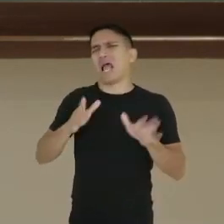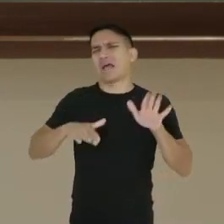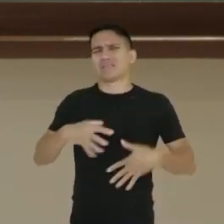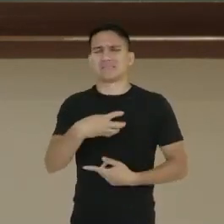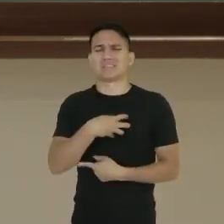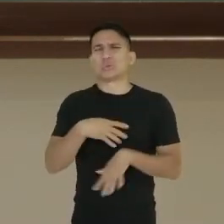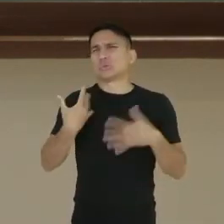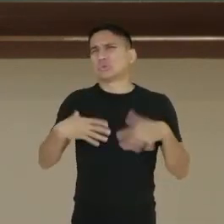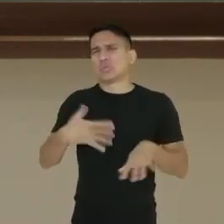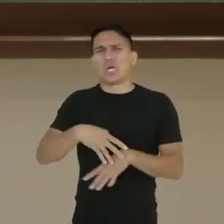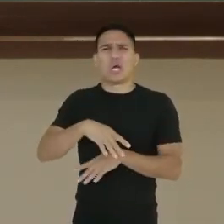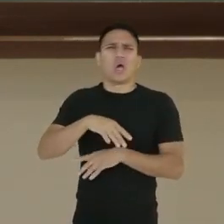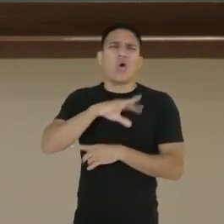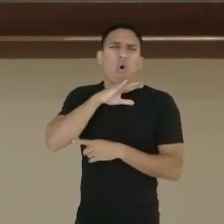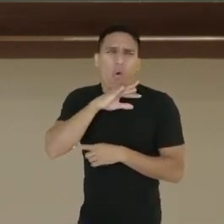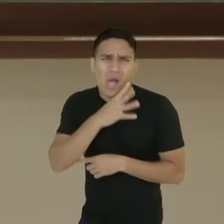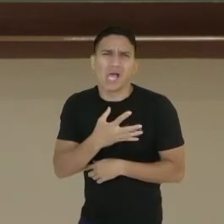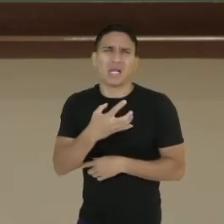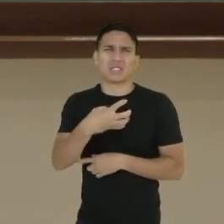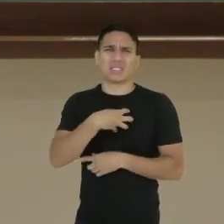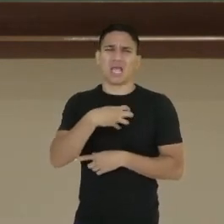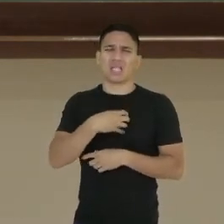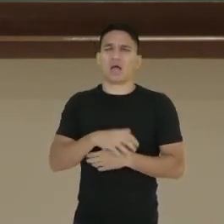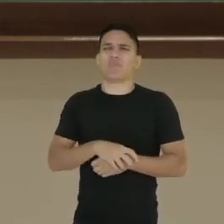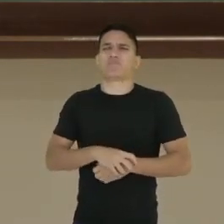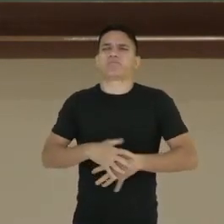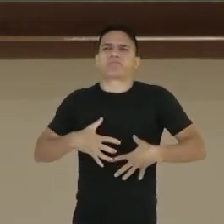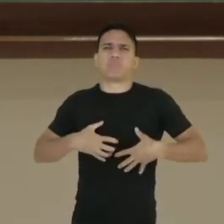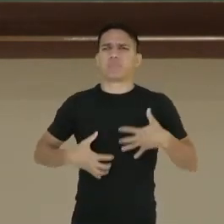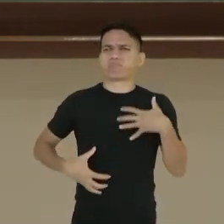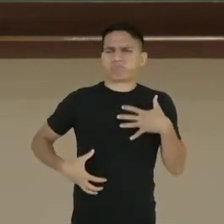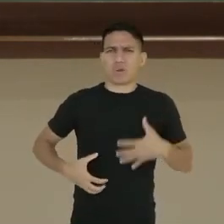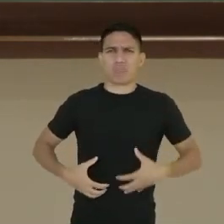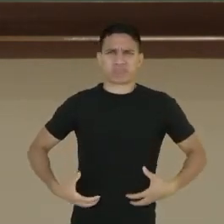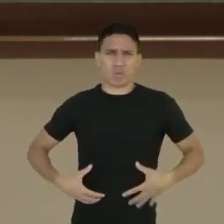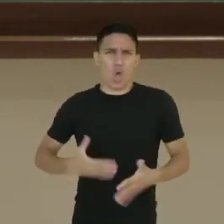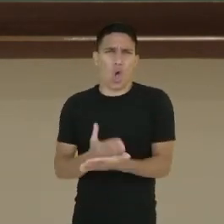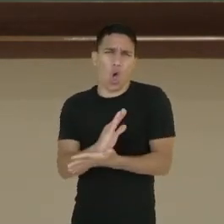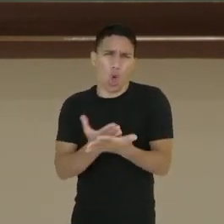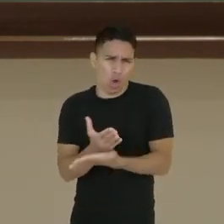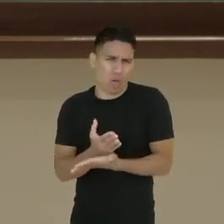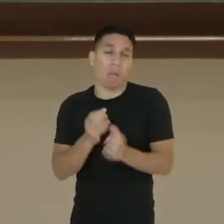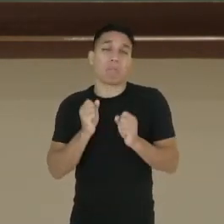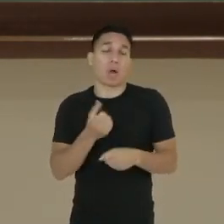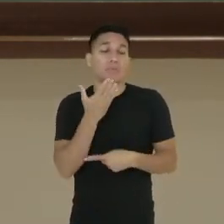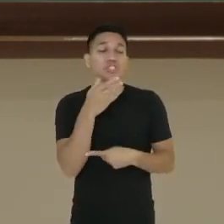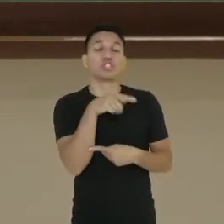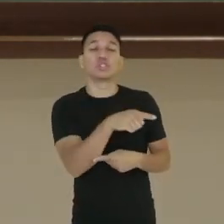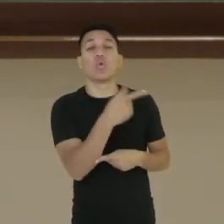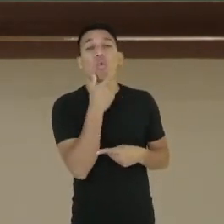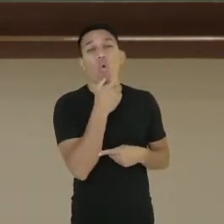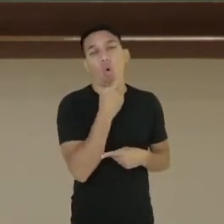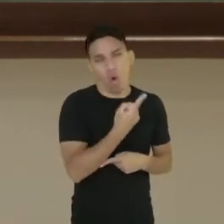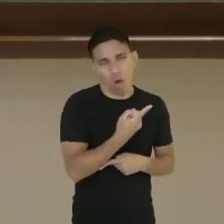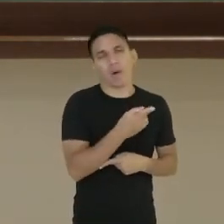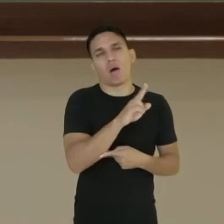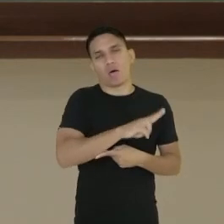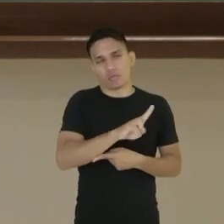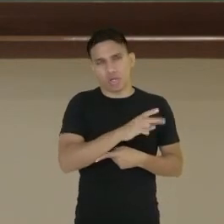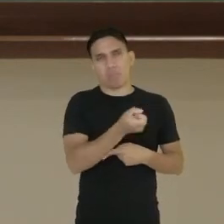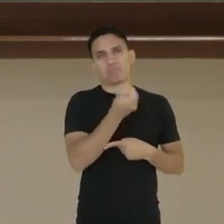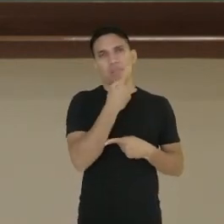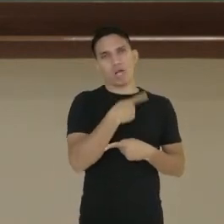passa mal, sente muito inchada, né? Ela pode optar então para que o seu parceiro tome essa pílula. Então, ela ainda está em